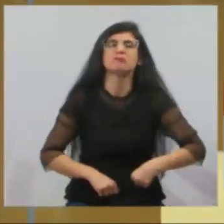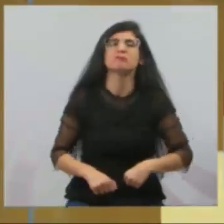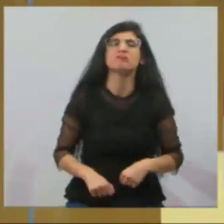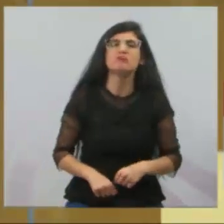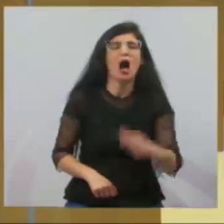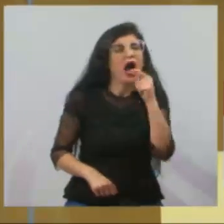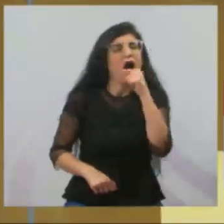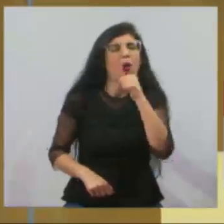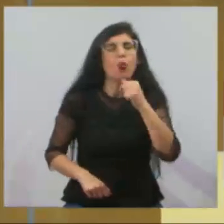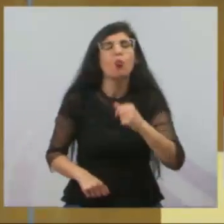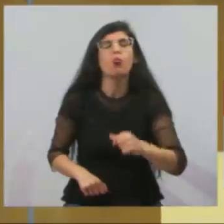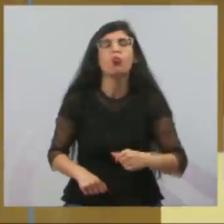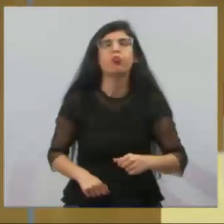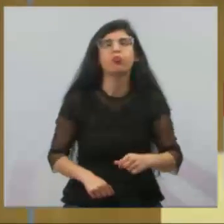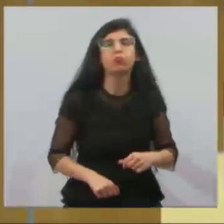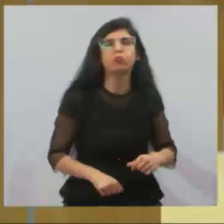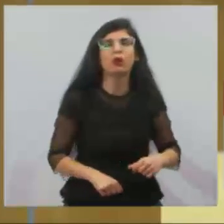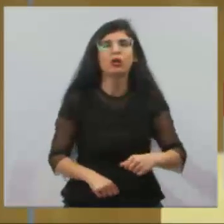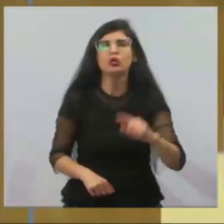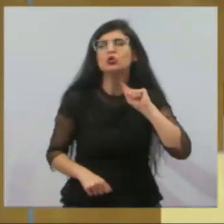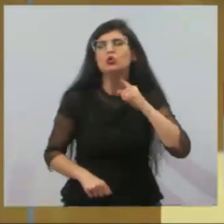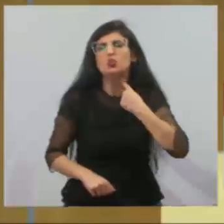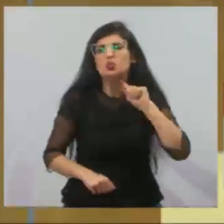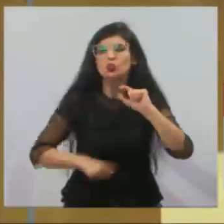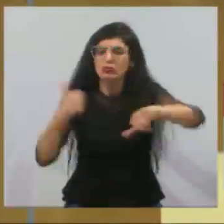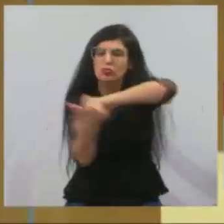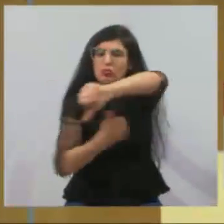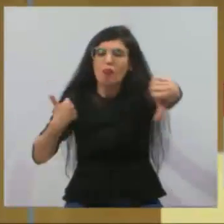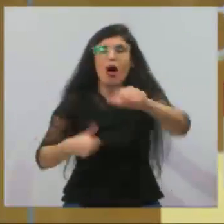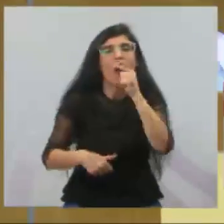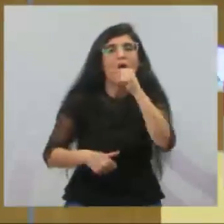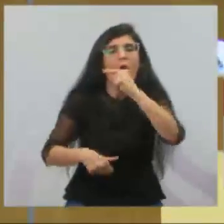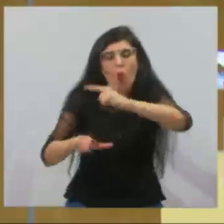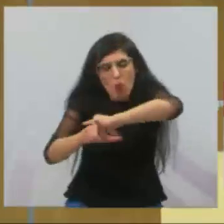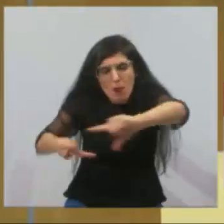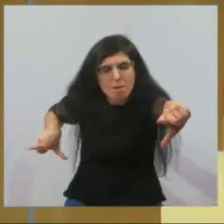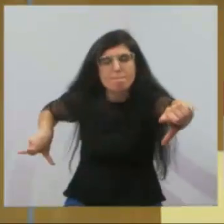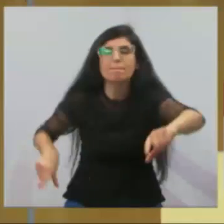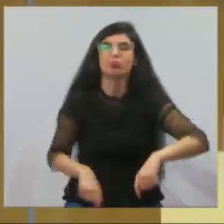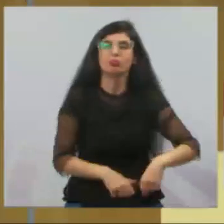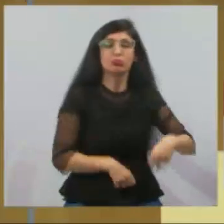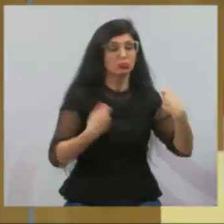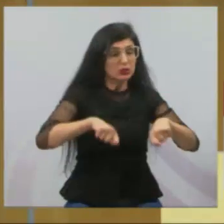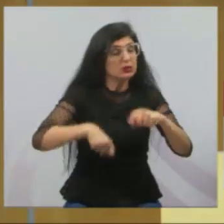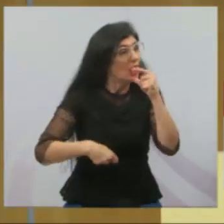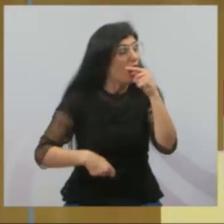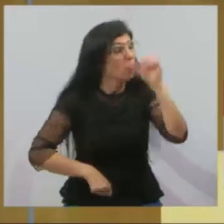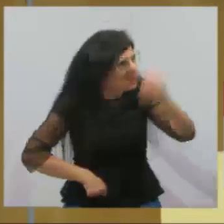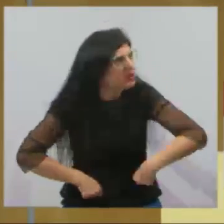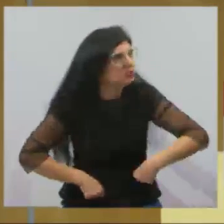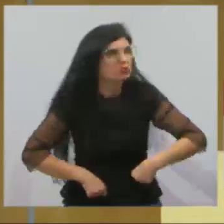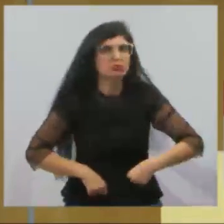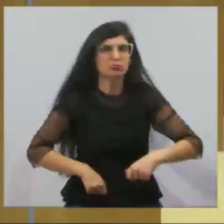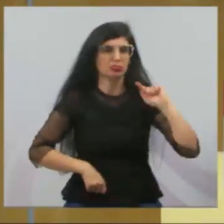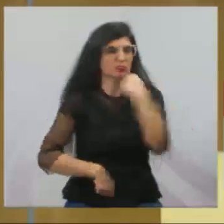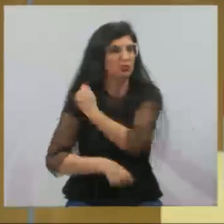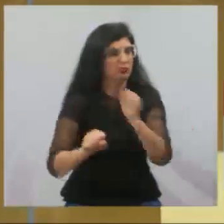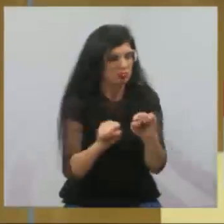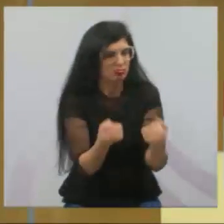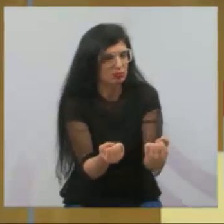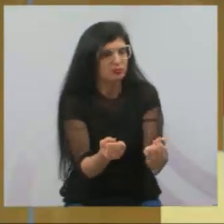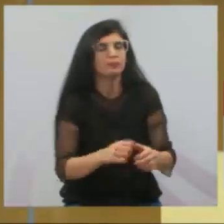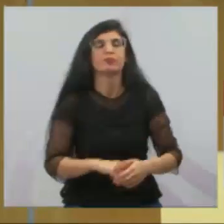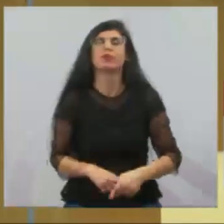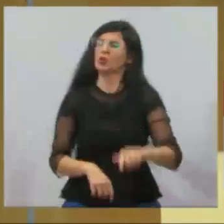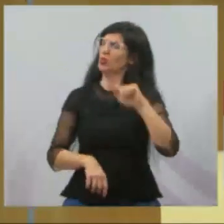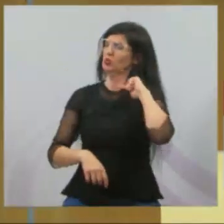a gente dá um exemplo de que nós não temos pulso forte para conduzir o processo. E eu digo para vocês aqui